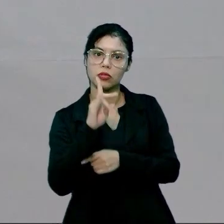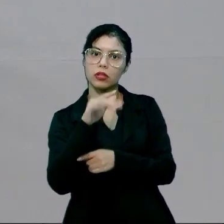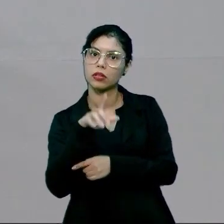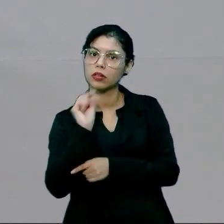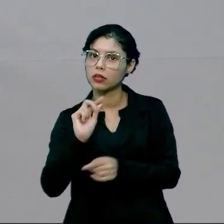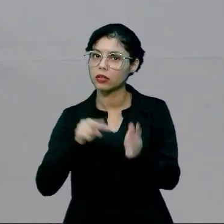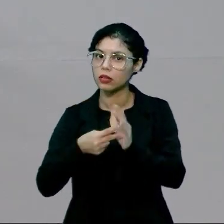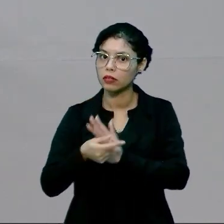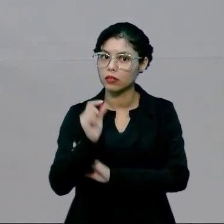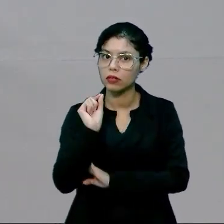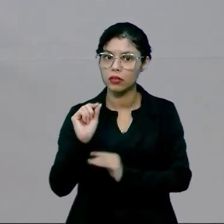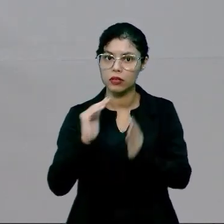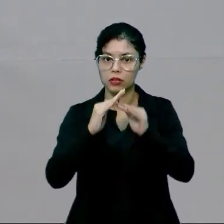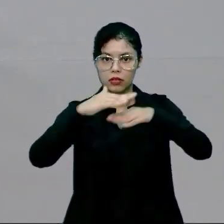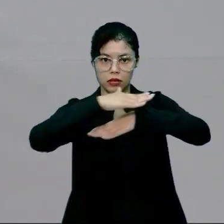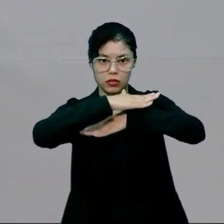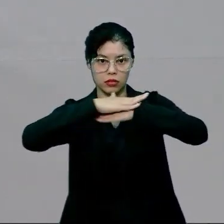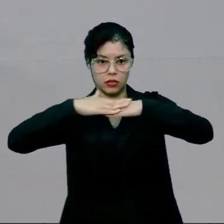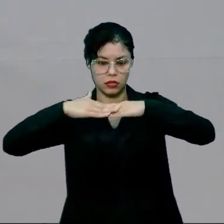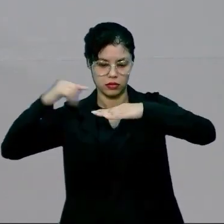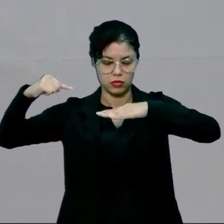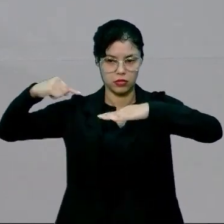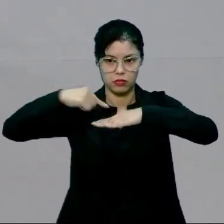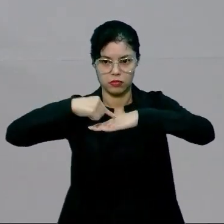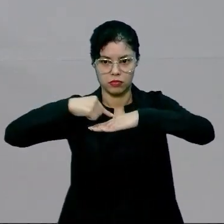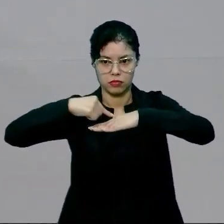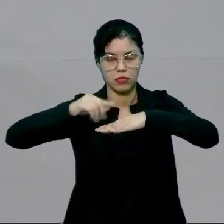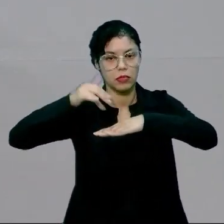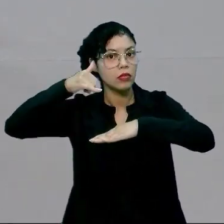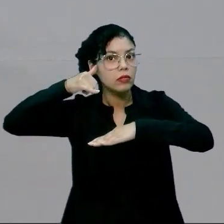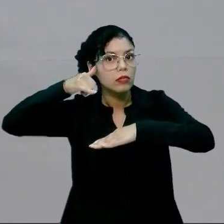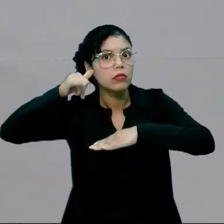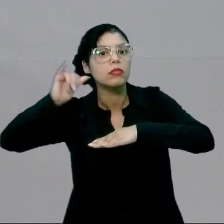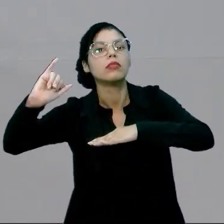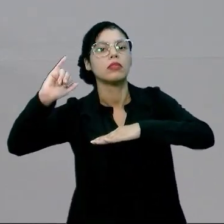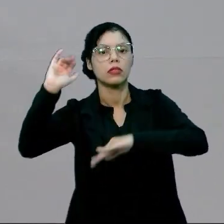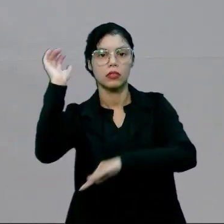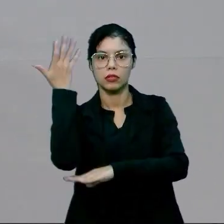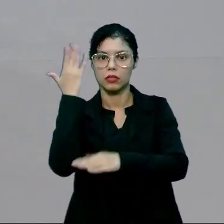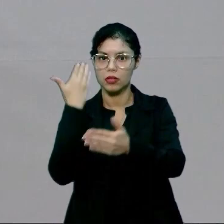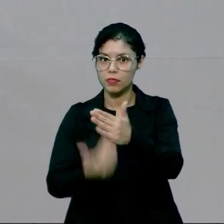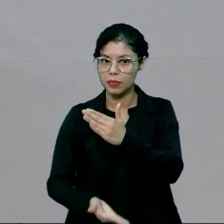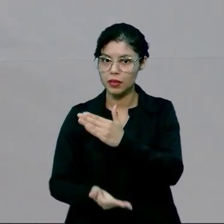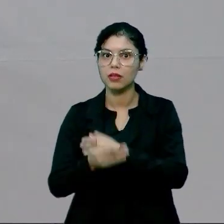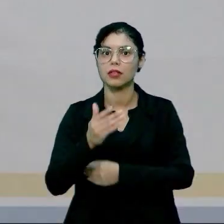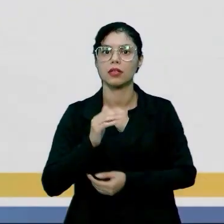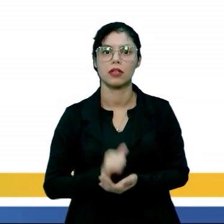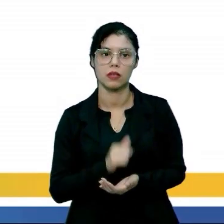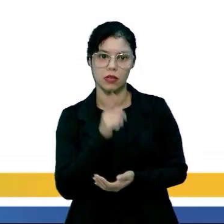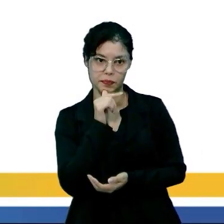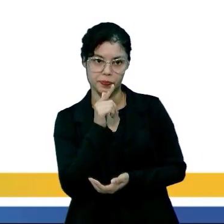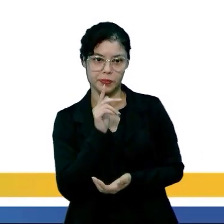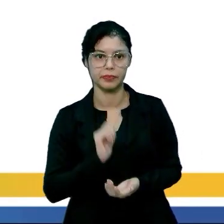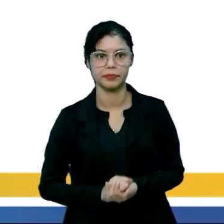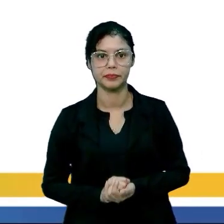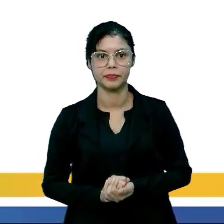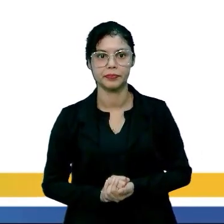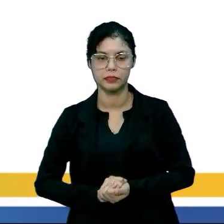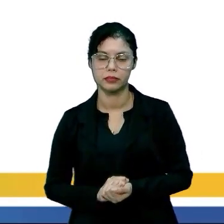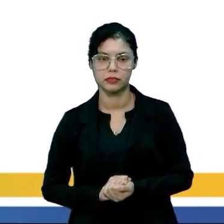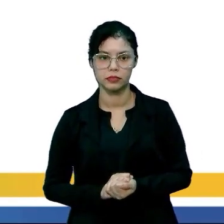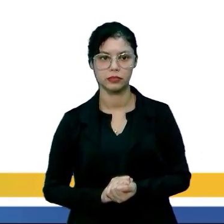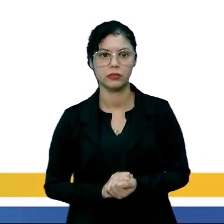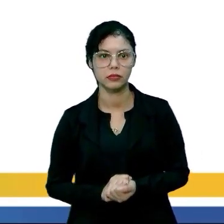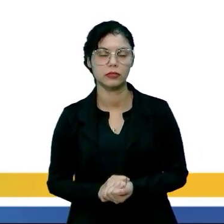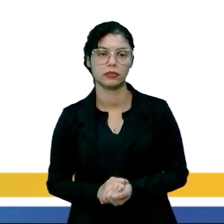quê? Uma camada impermeabilizada que evita, né, que a planta perca muita água, tá?